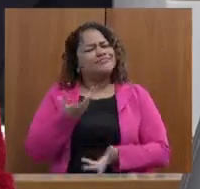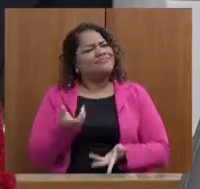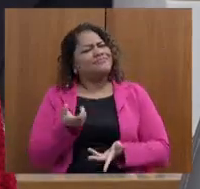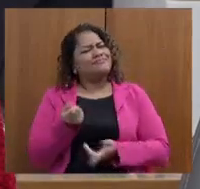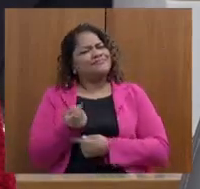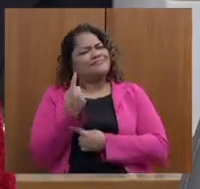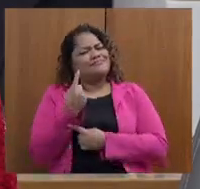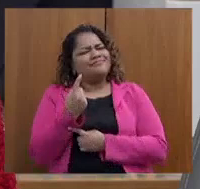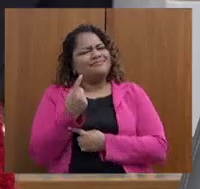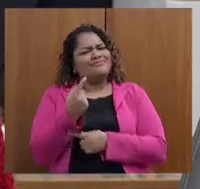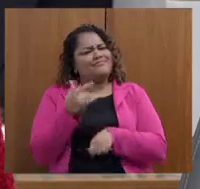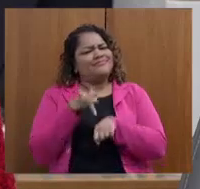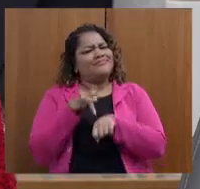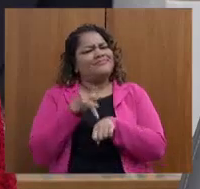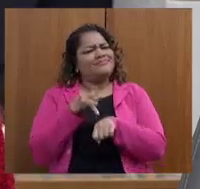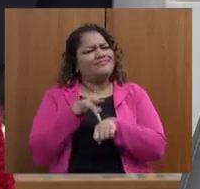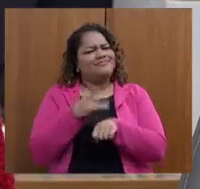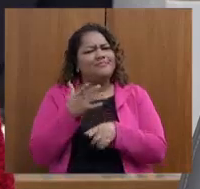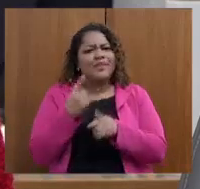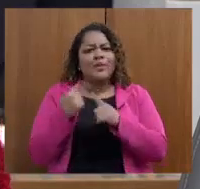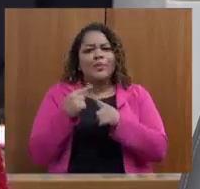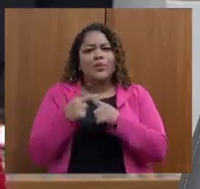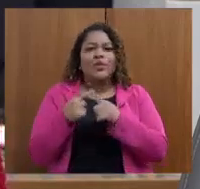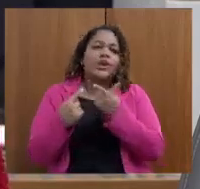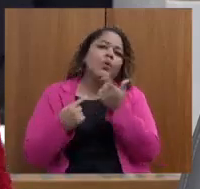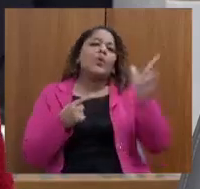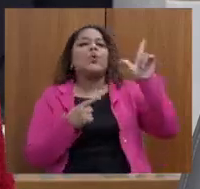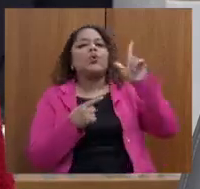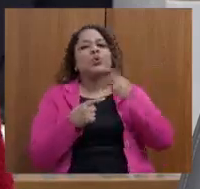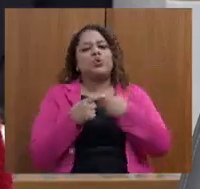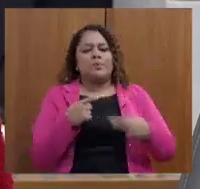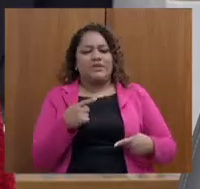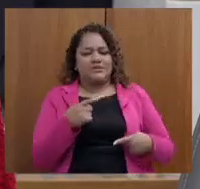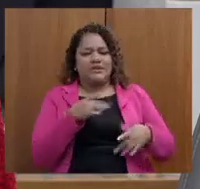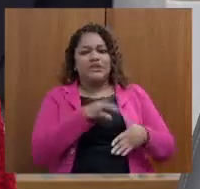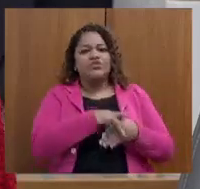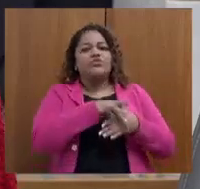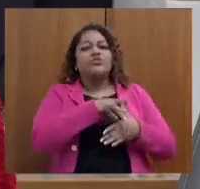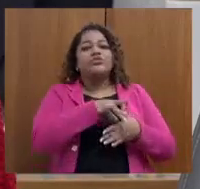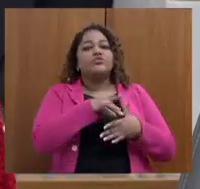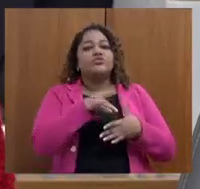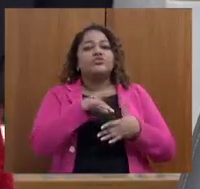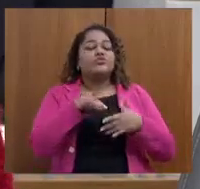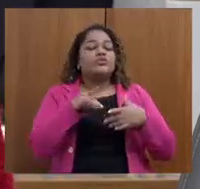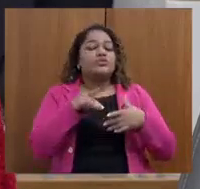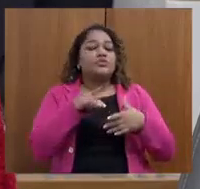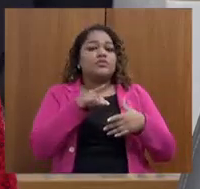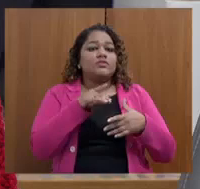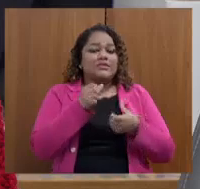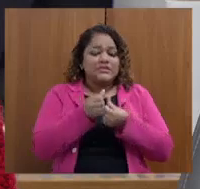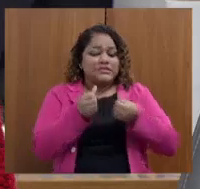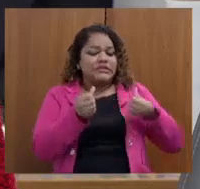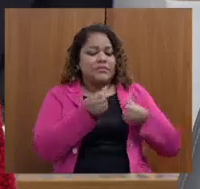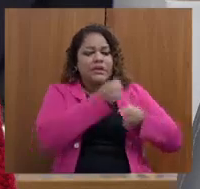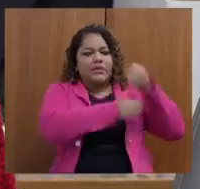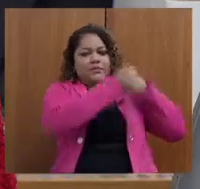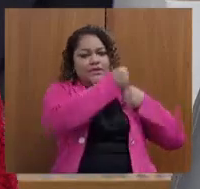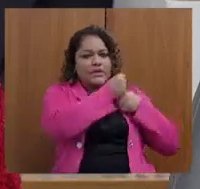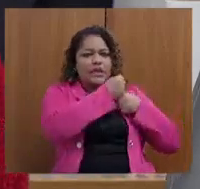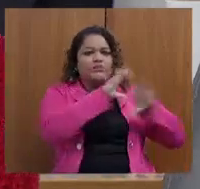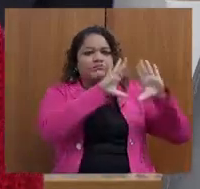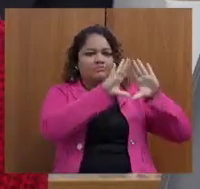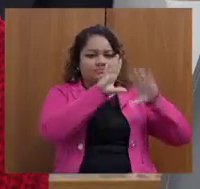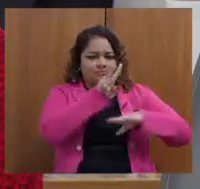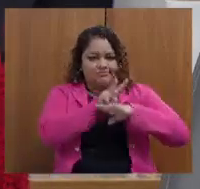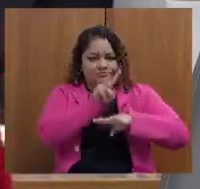protagonizado por outro Presidente né que presidiu essa audiência esse Assembleia fiscaliza da vez passada quando eu trouxe informação de